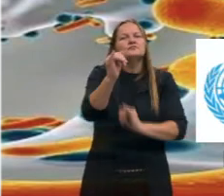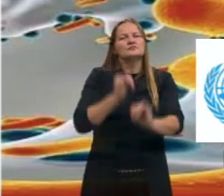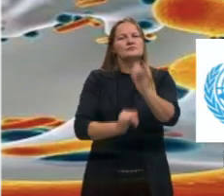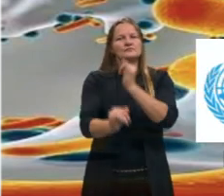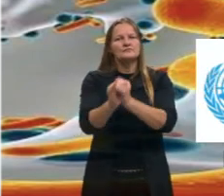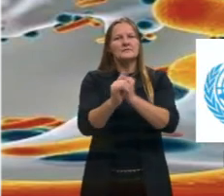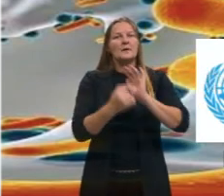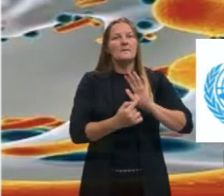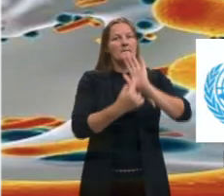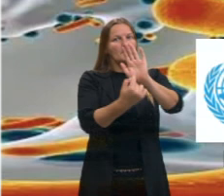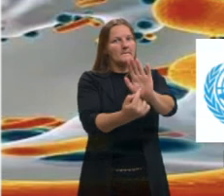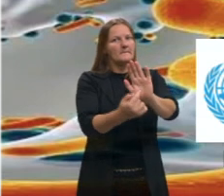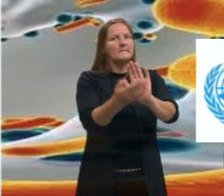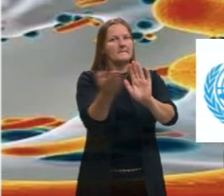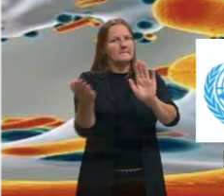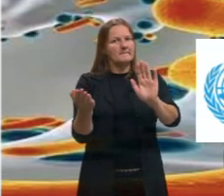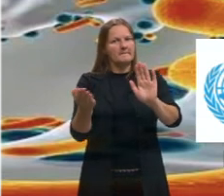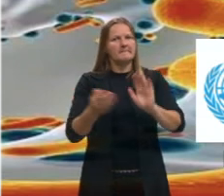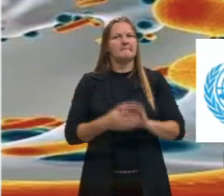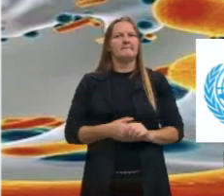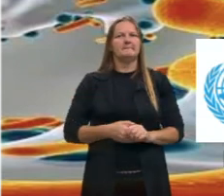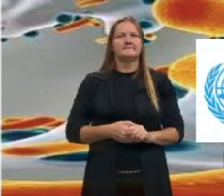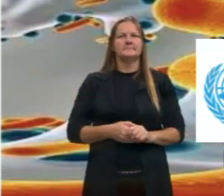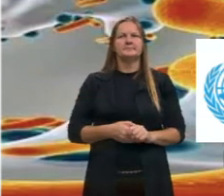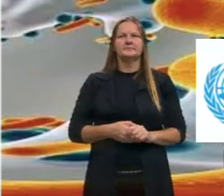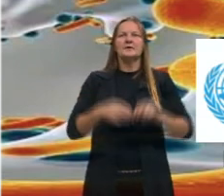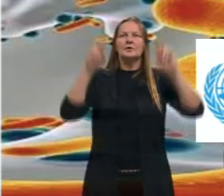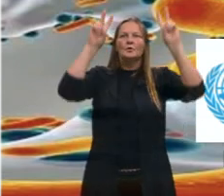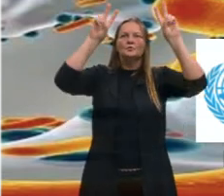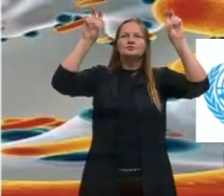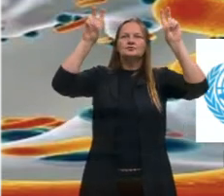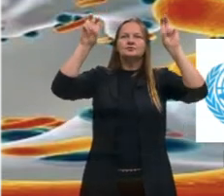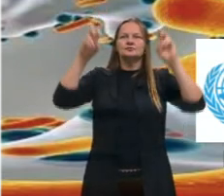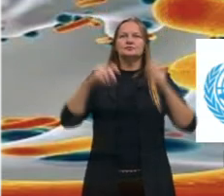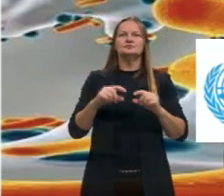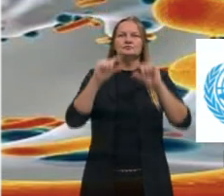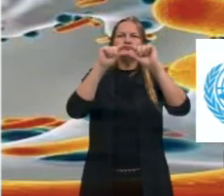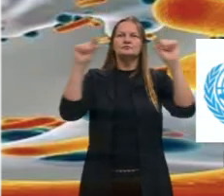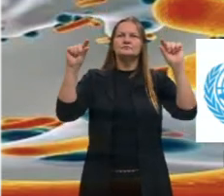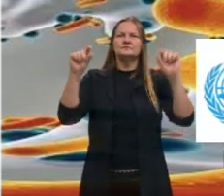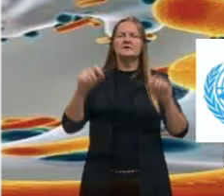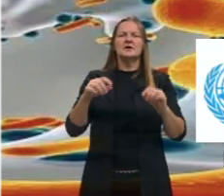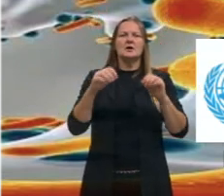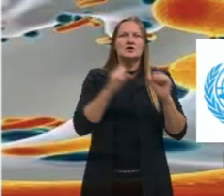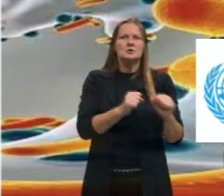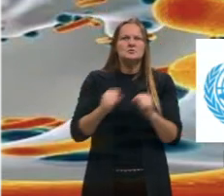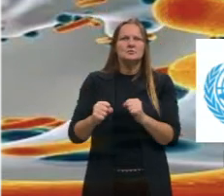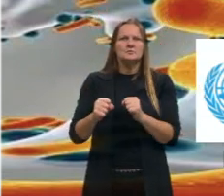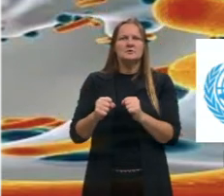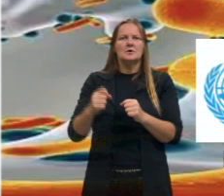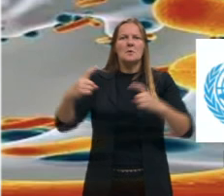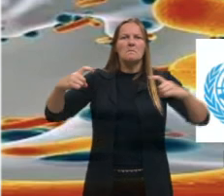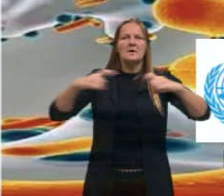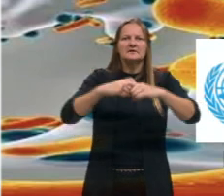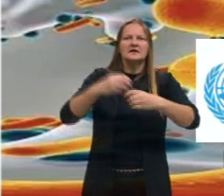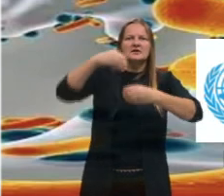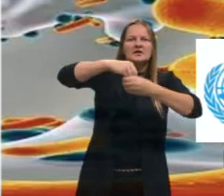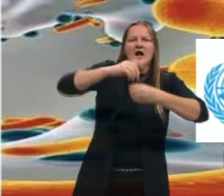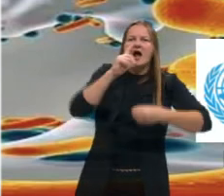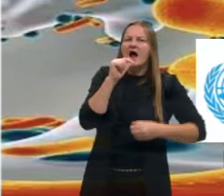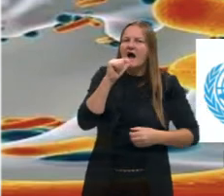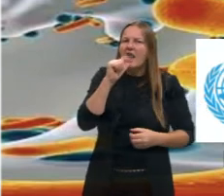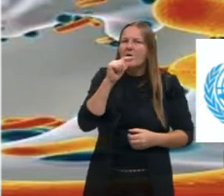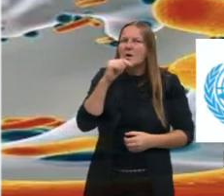para mostrar para vocês Então esse é o título de uma super bactérias na água podem